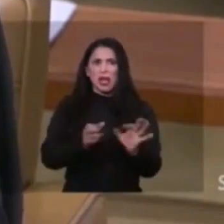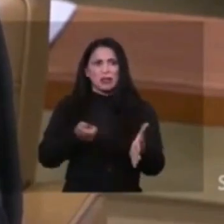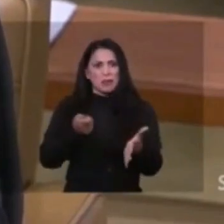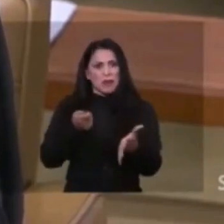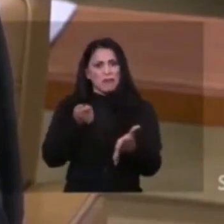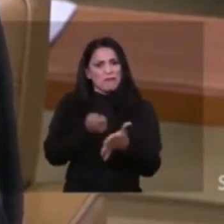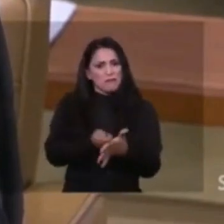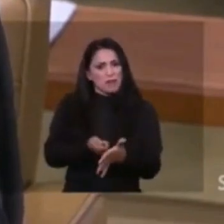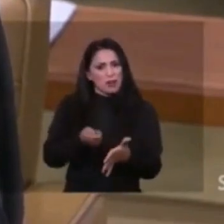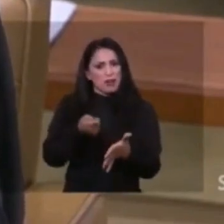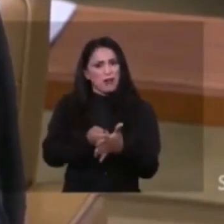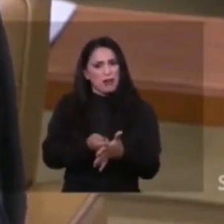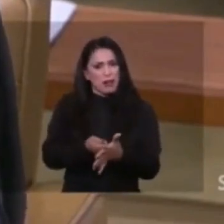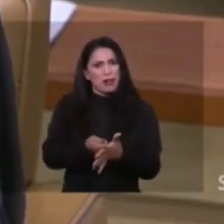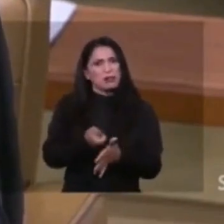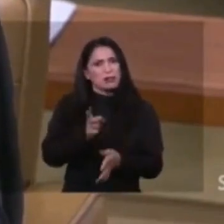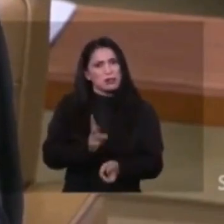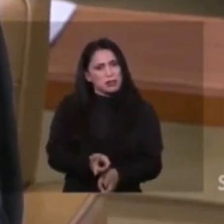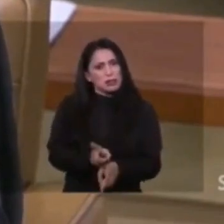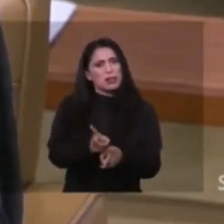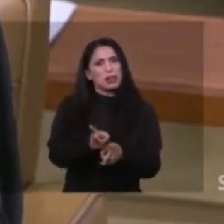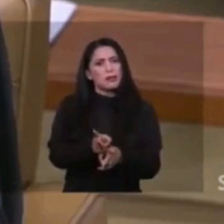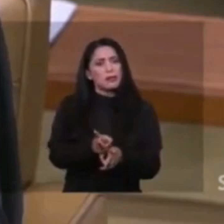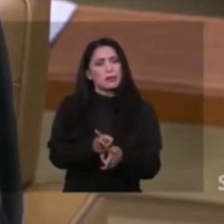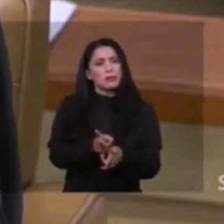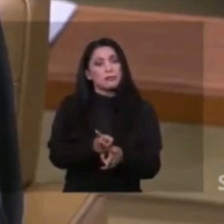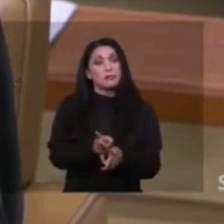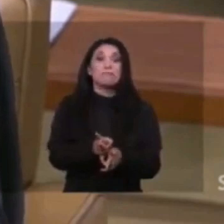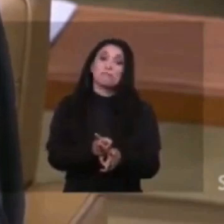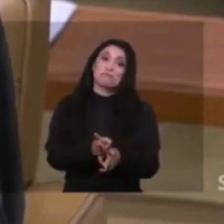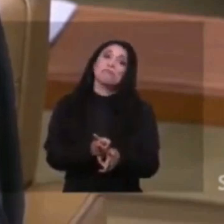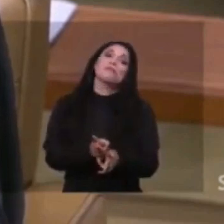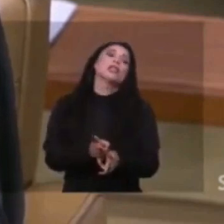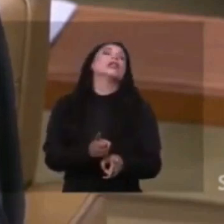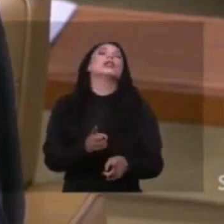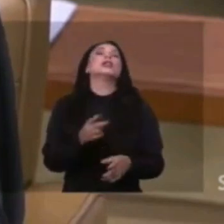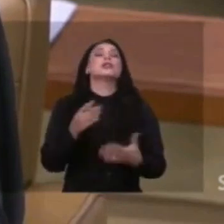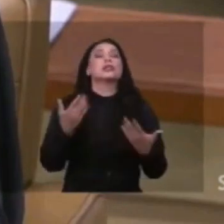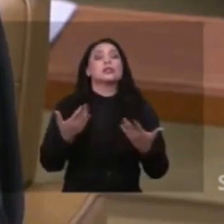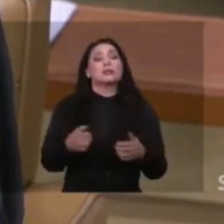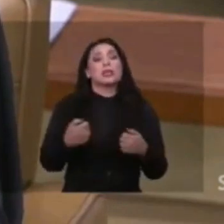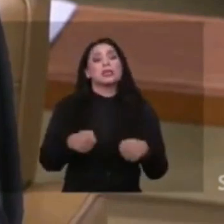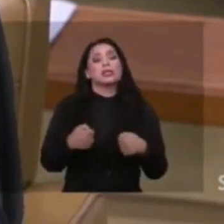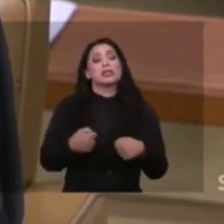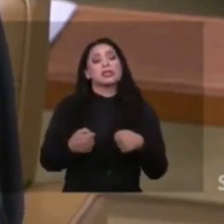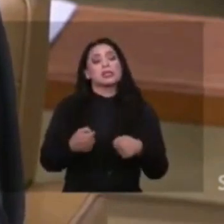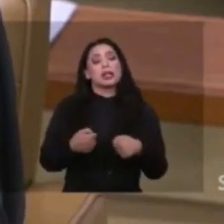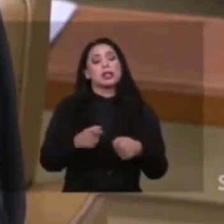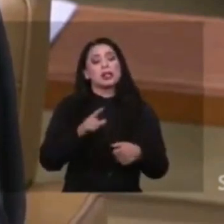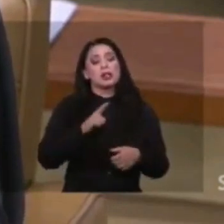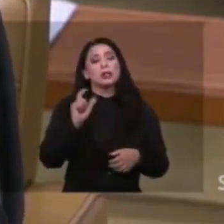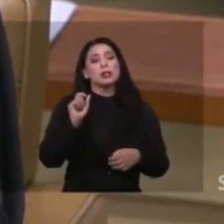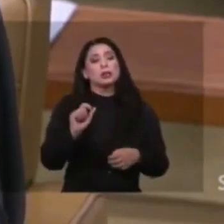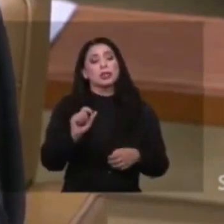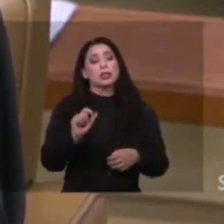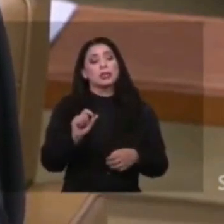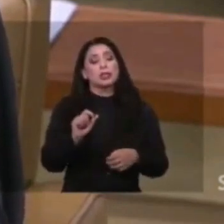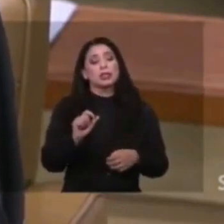enfrentar, uma vez mais, e caso necessário, as